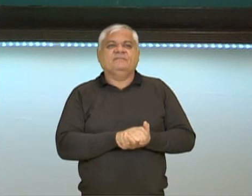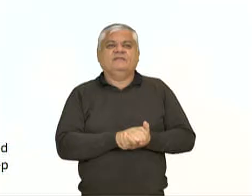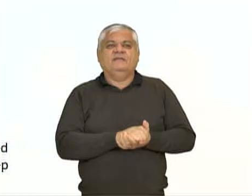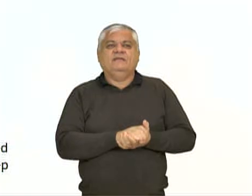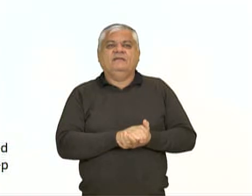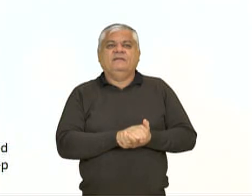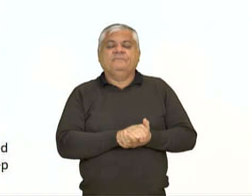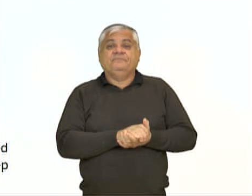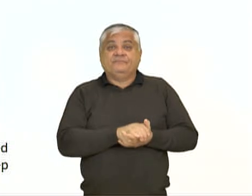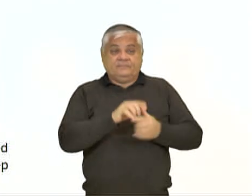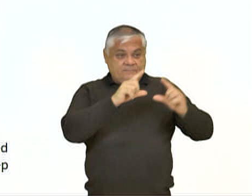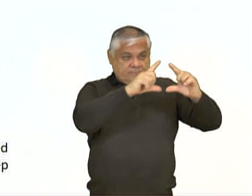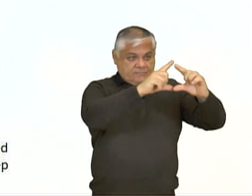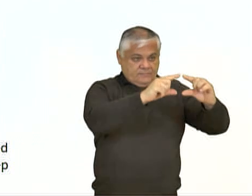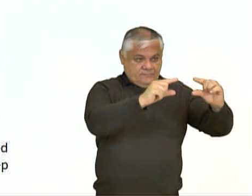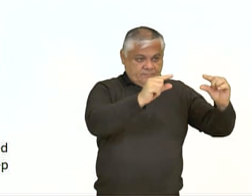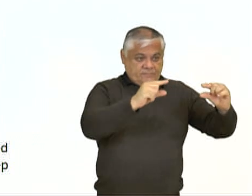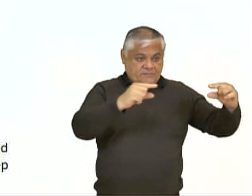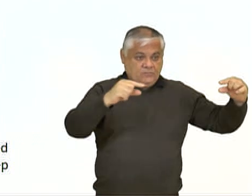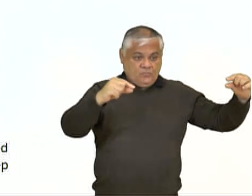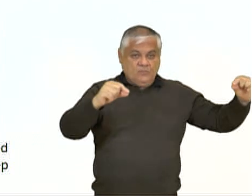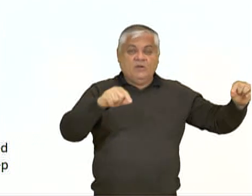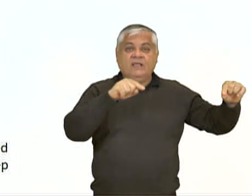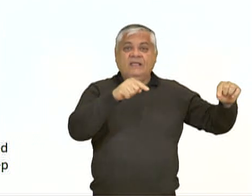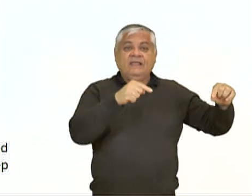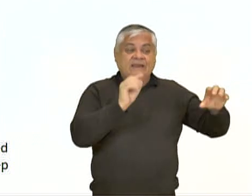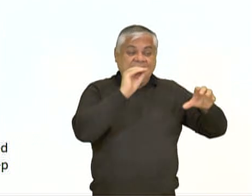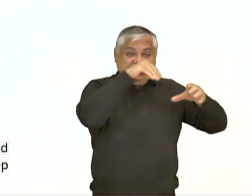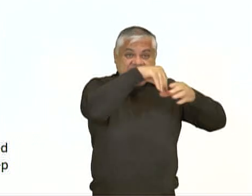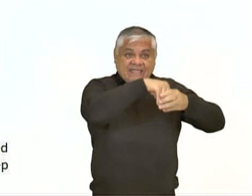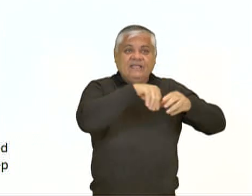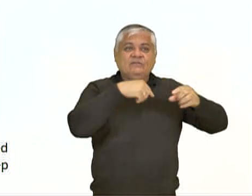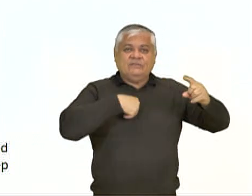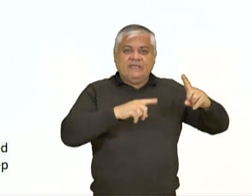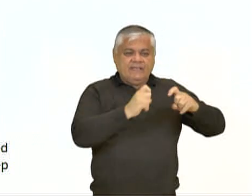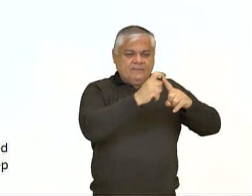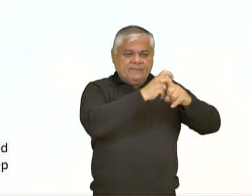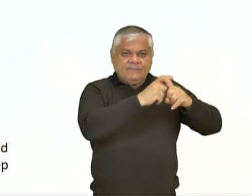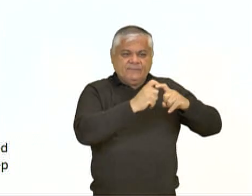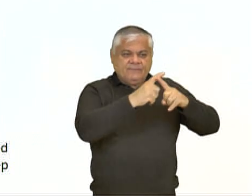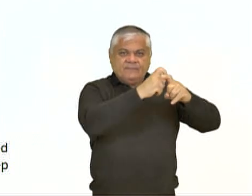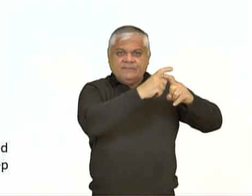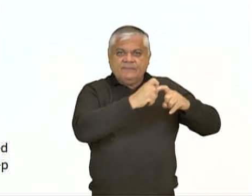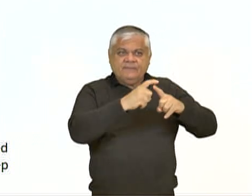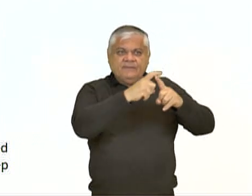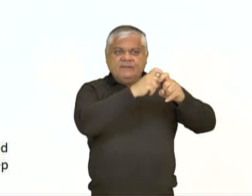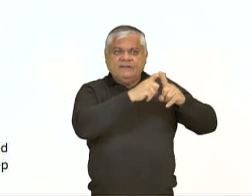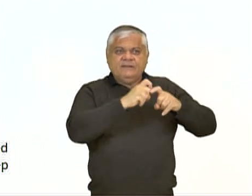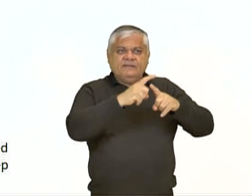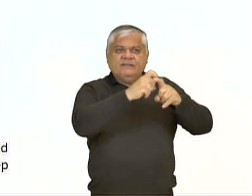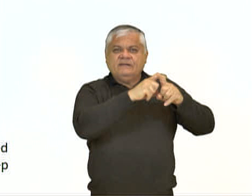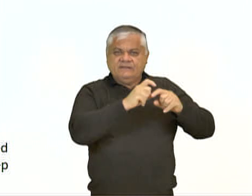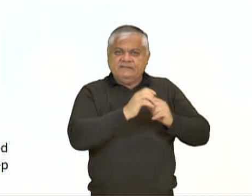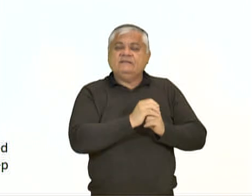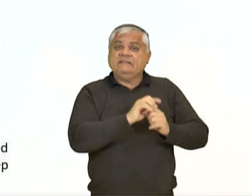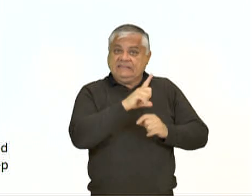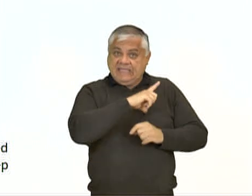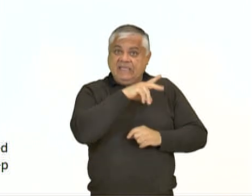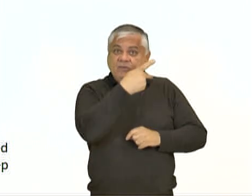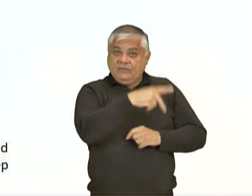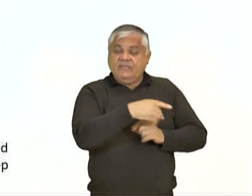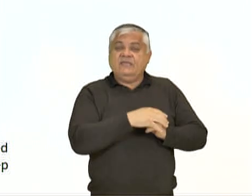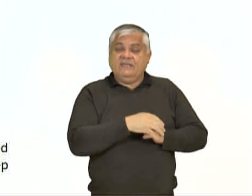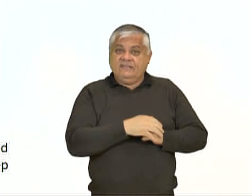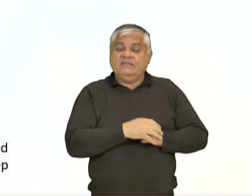eles possuem o sistema nervoso, que é chamado do tipo ganglionar. Ganglionar quer